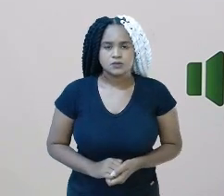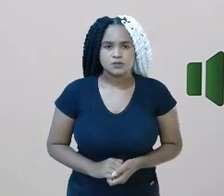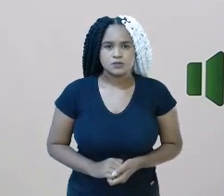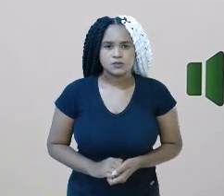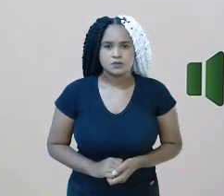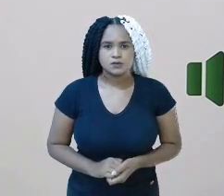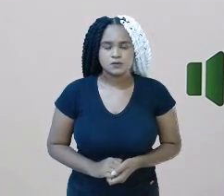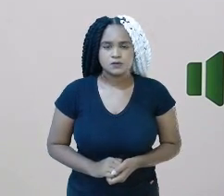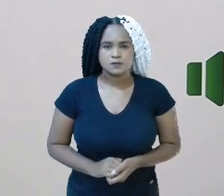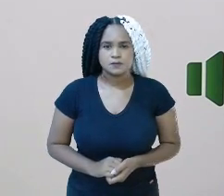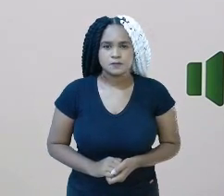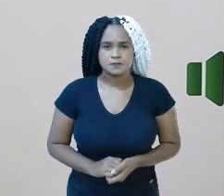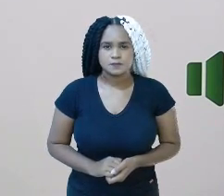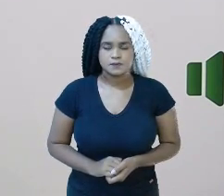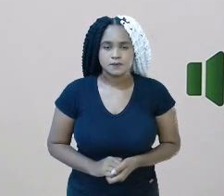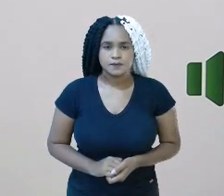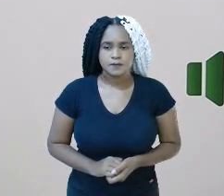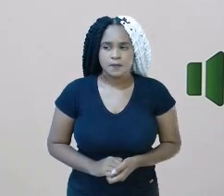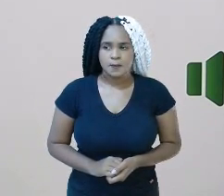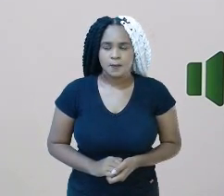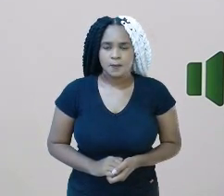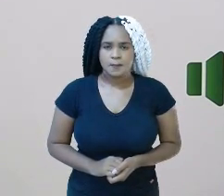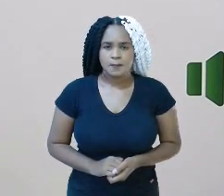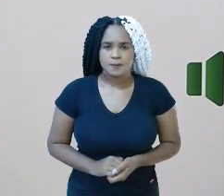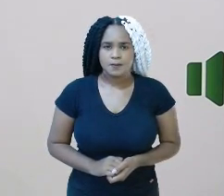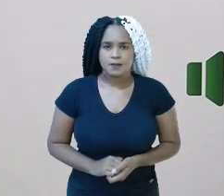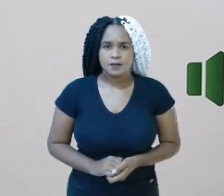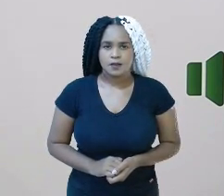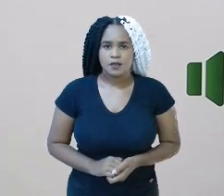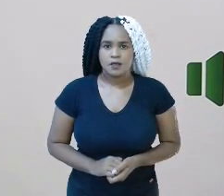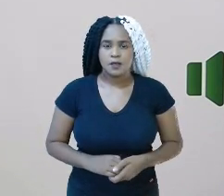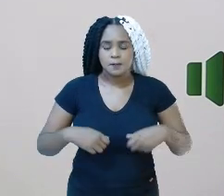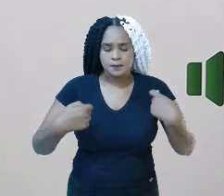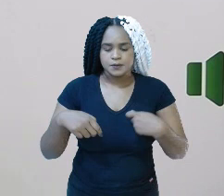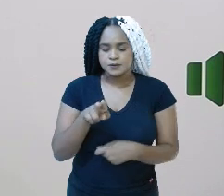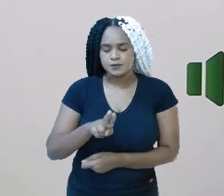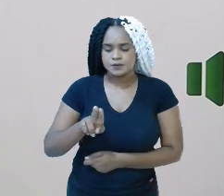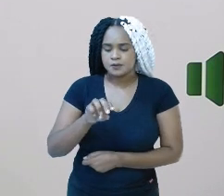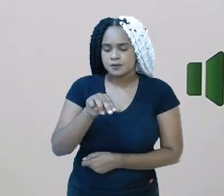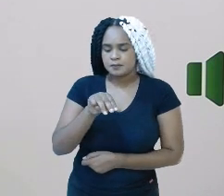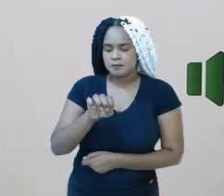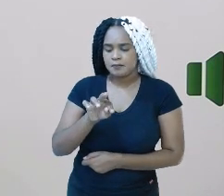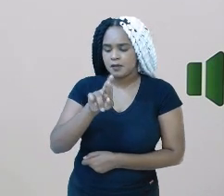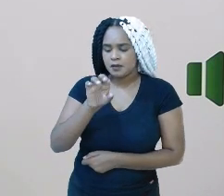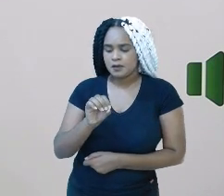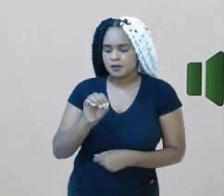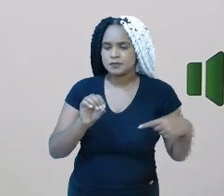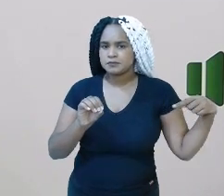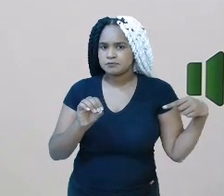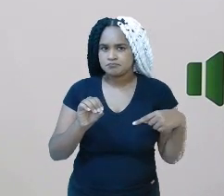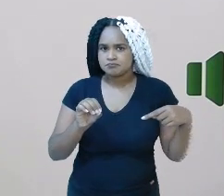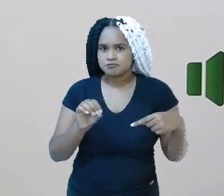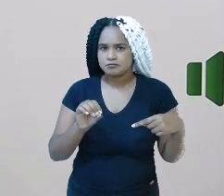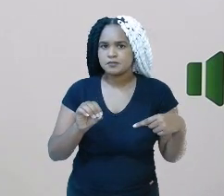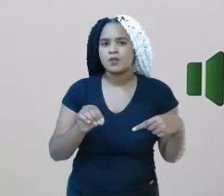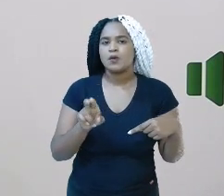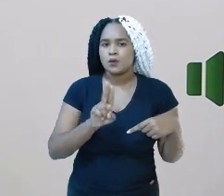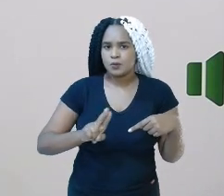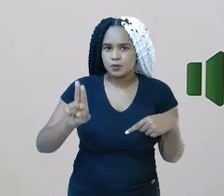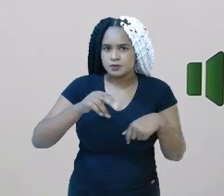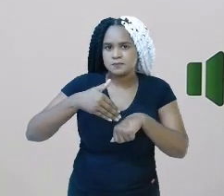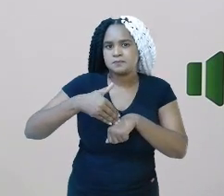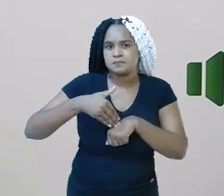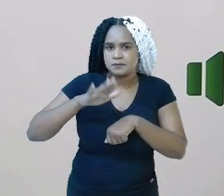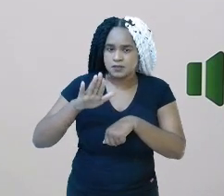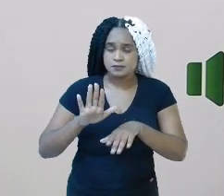certamente vou ter essa medida em metro, que é a medida mais recomendada para essa situação.